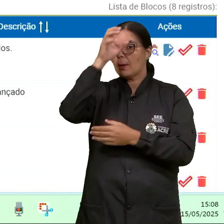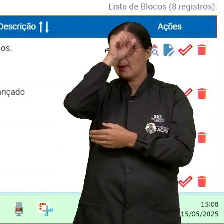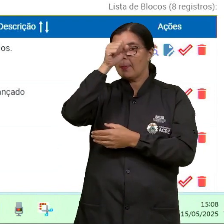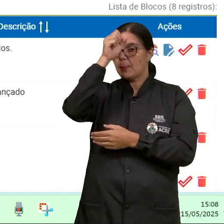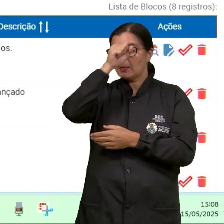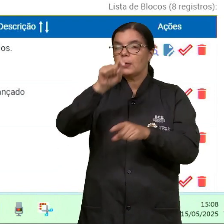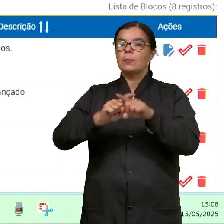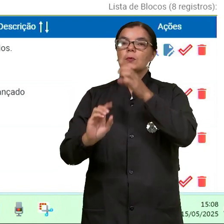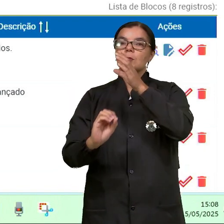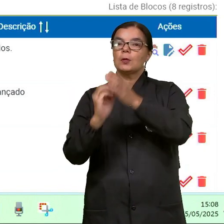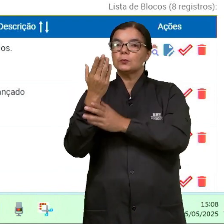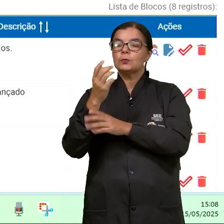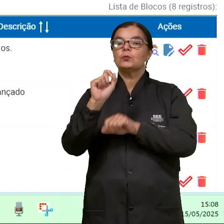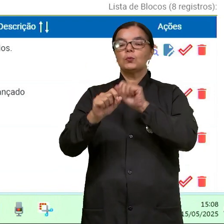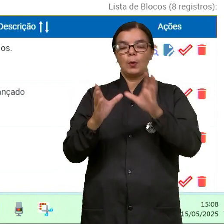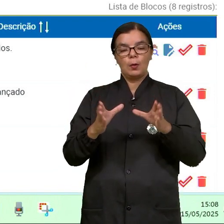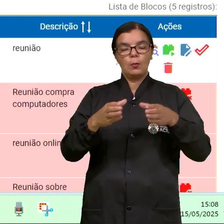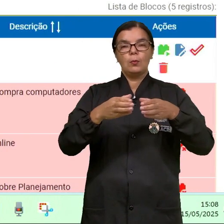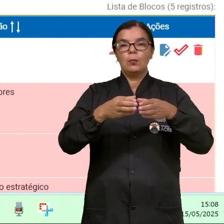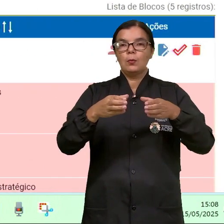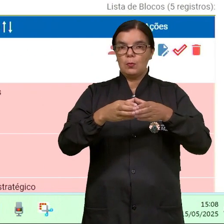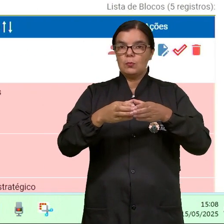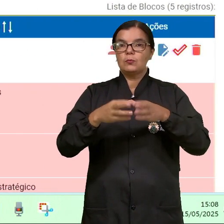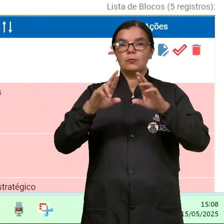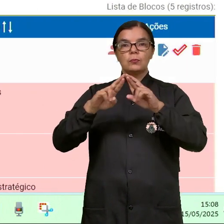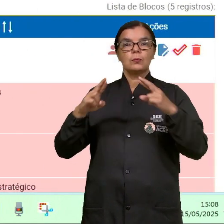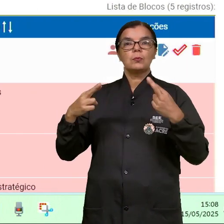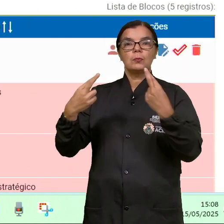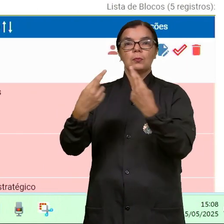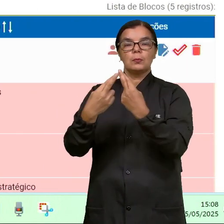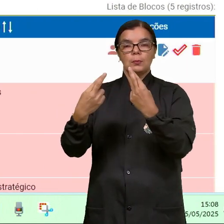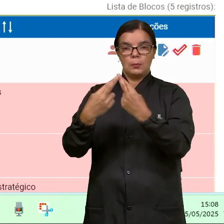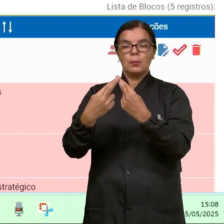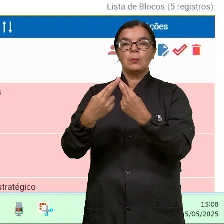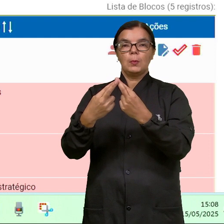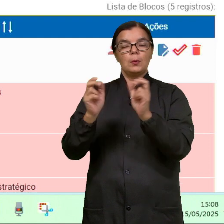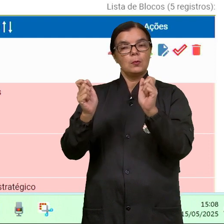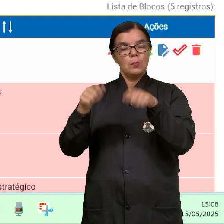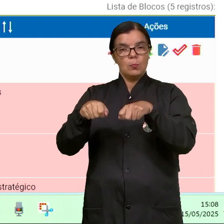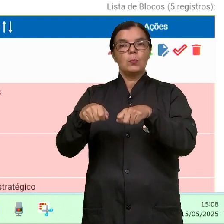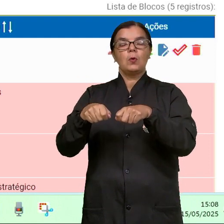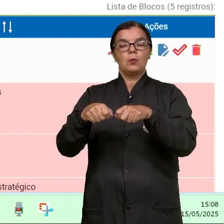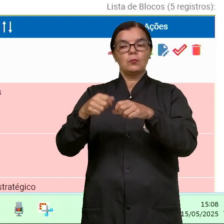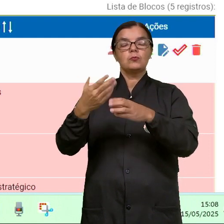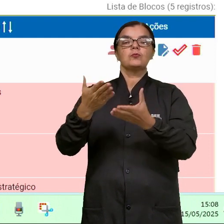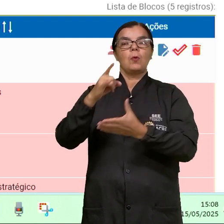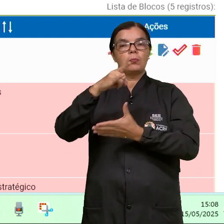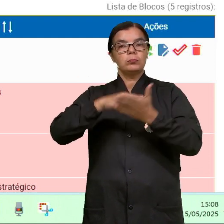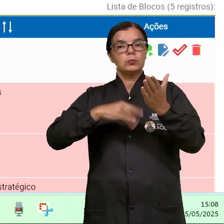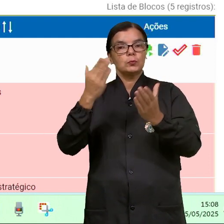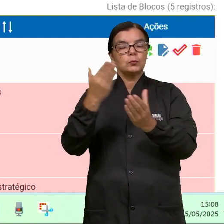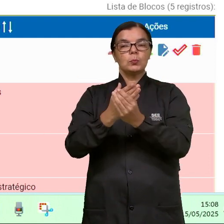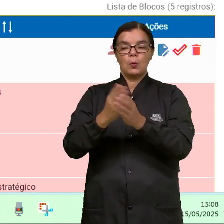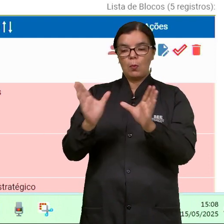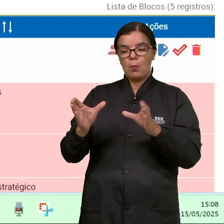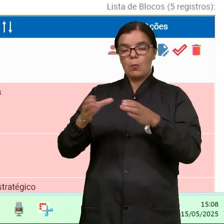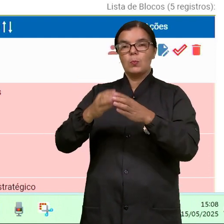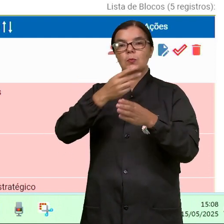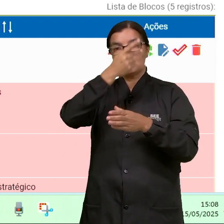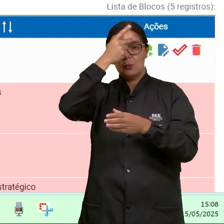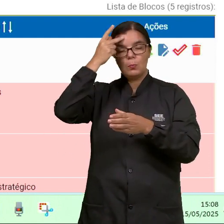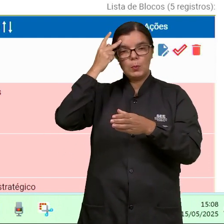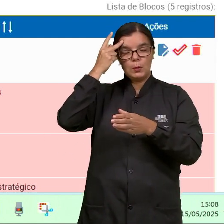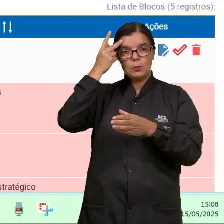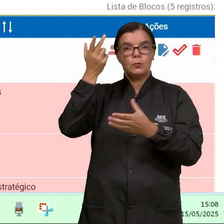a criar o bloco de reuniões para que você possa disponibilizar um processo, para que um grupo de pessoas ou